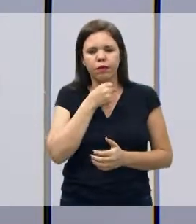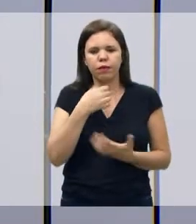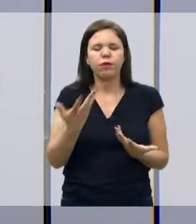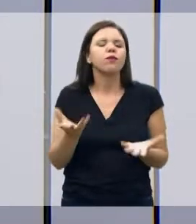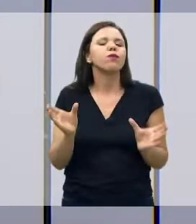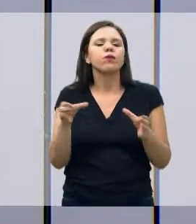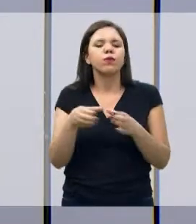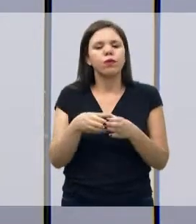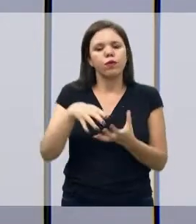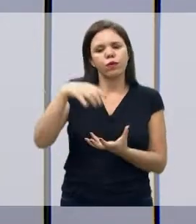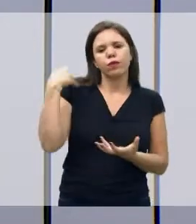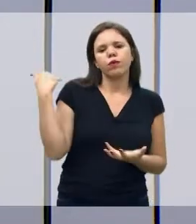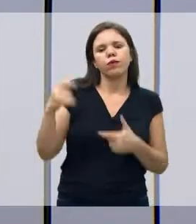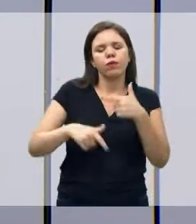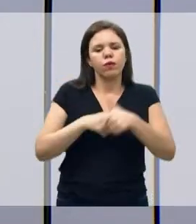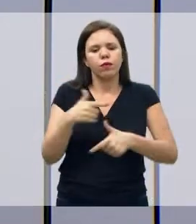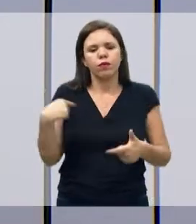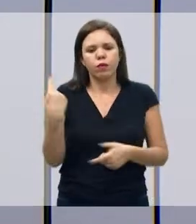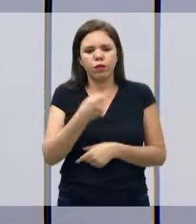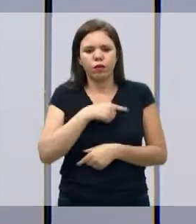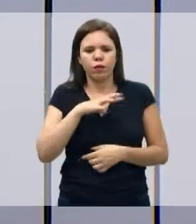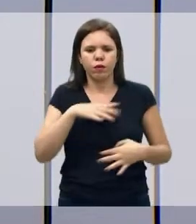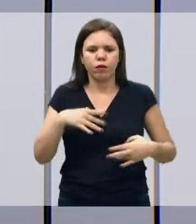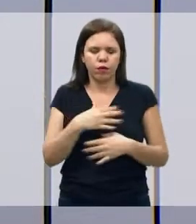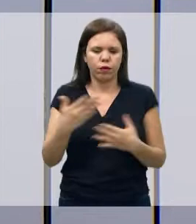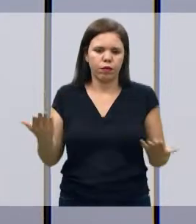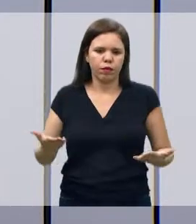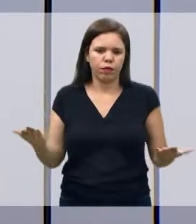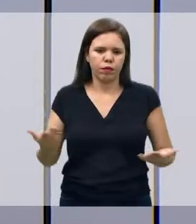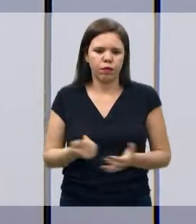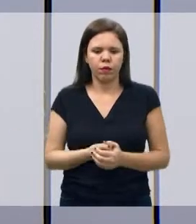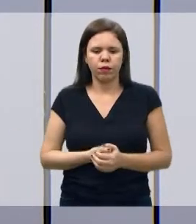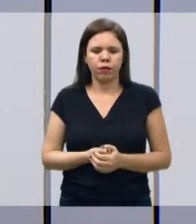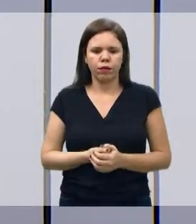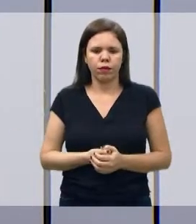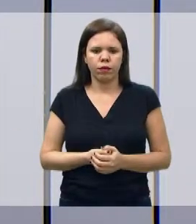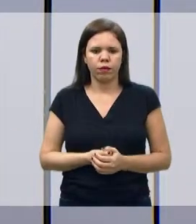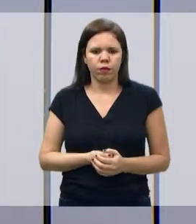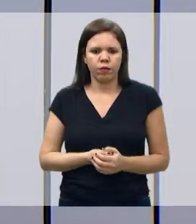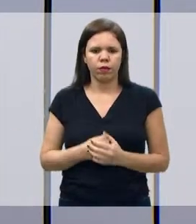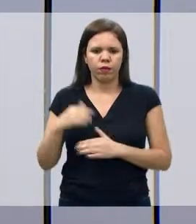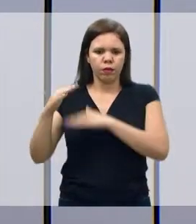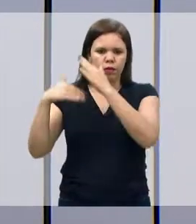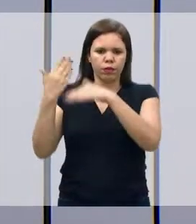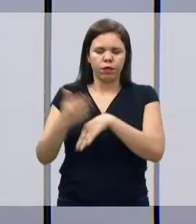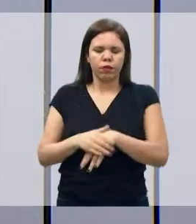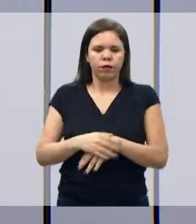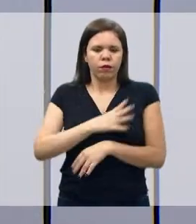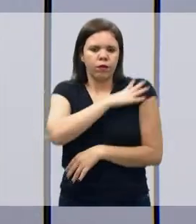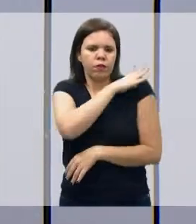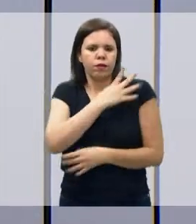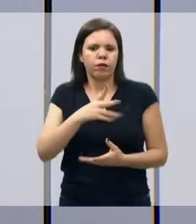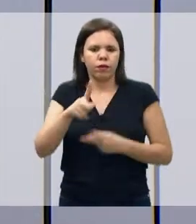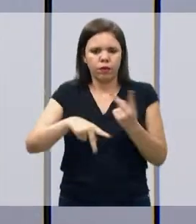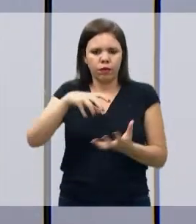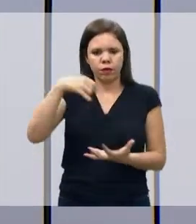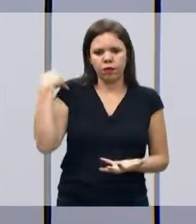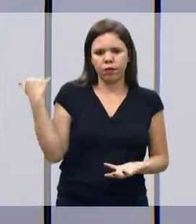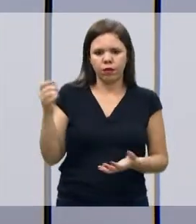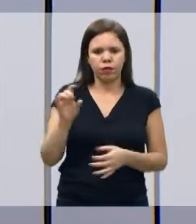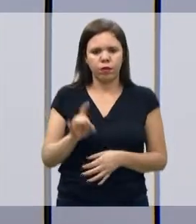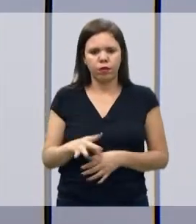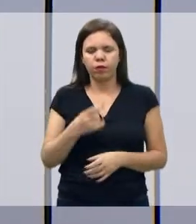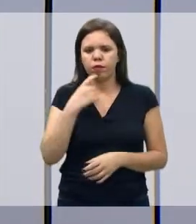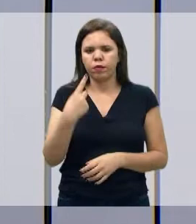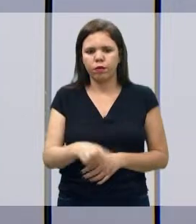do Idoso está trabalhando? Para a nossa cidade hoje, a gente está trabalhando além de uma delegacia do idoso, não só